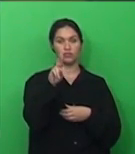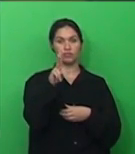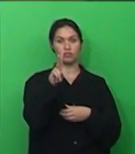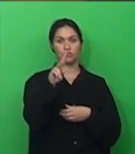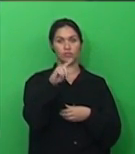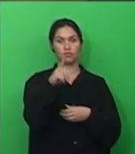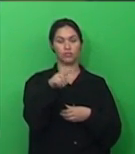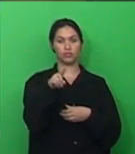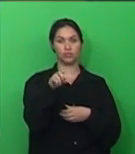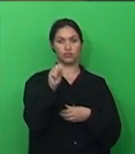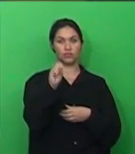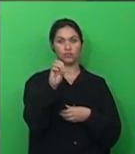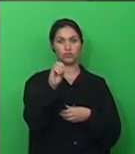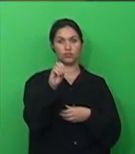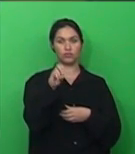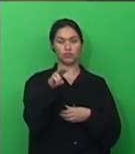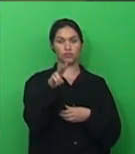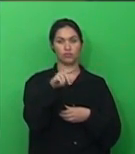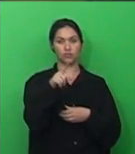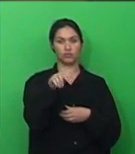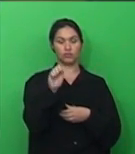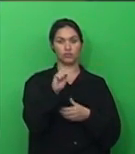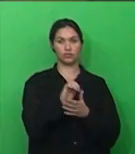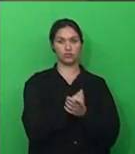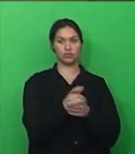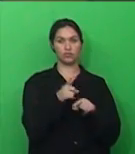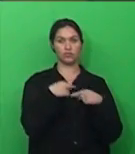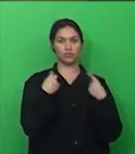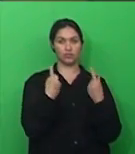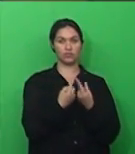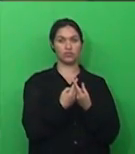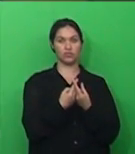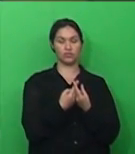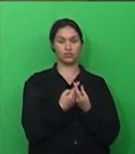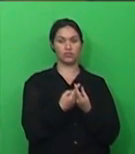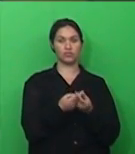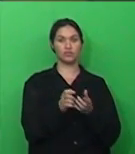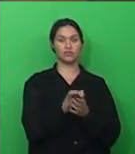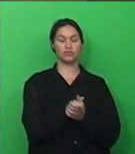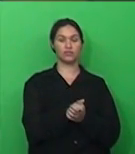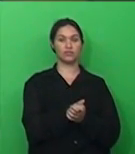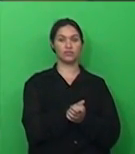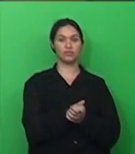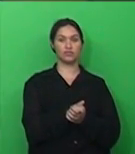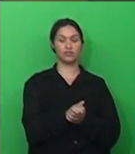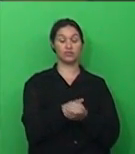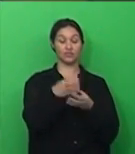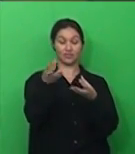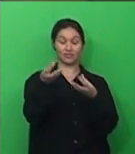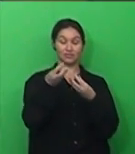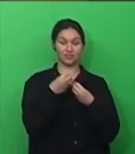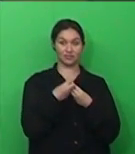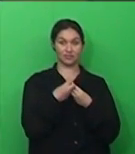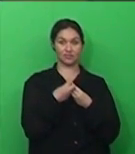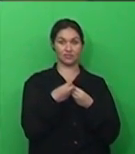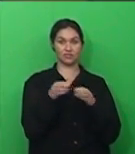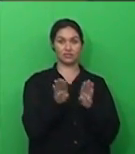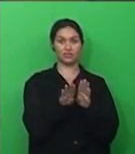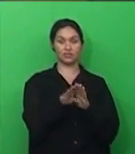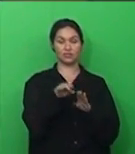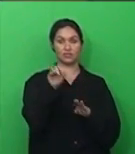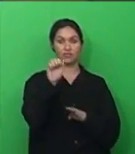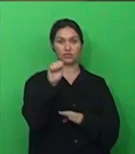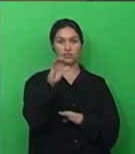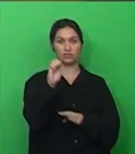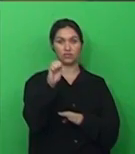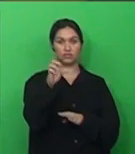uma pessoa jurídica do Estado, e o Cirquinho do Revirado vai ser contemplado com o Prêmio Cruz e Souza, e também pela Academia Catarinense